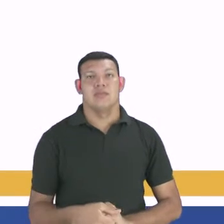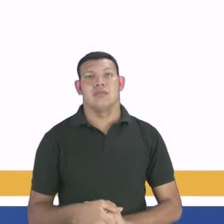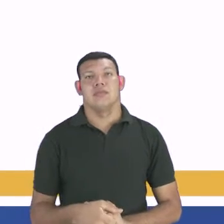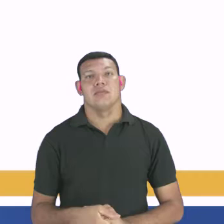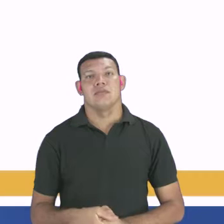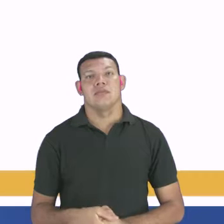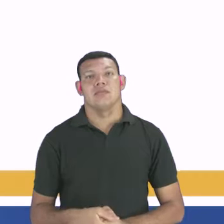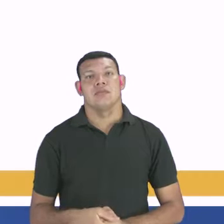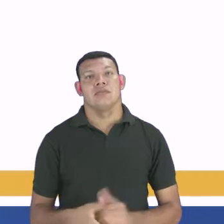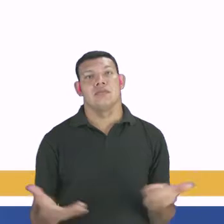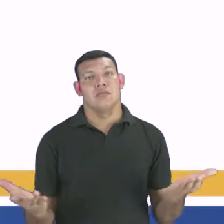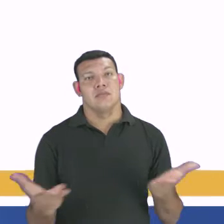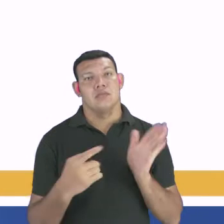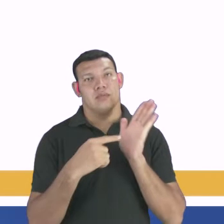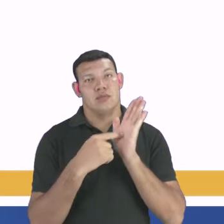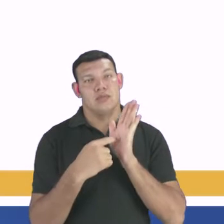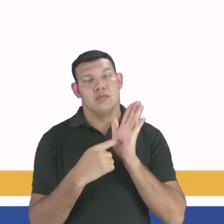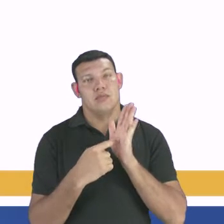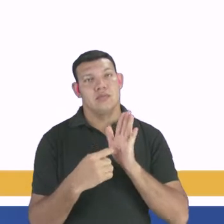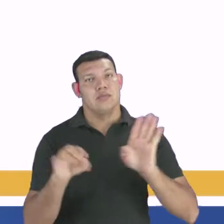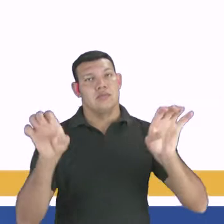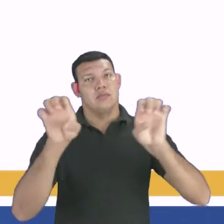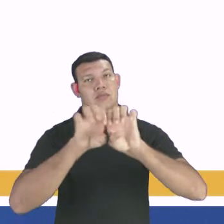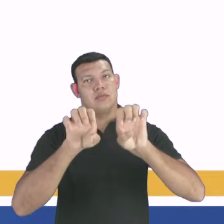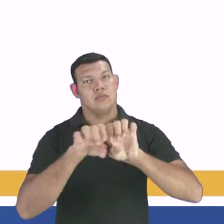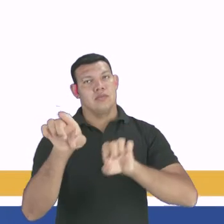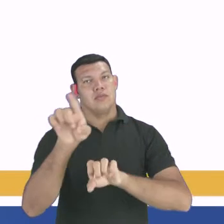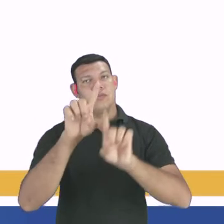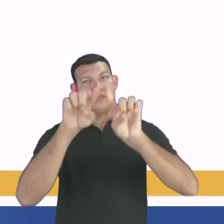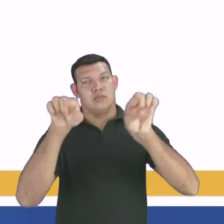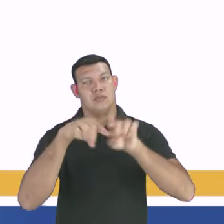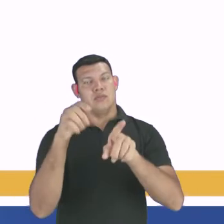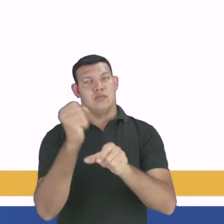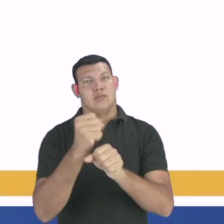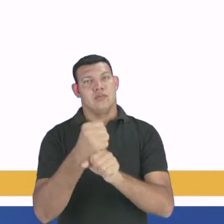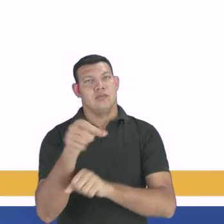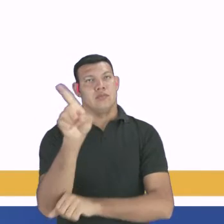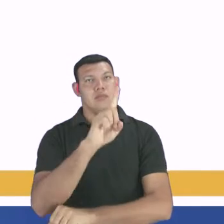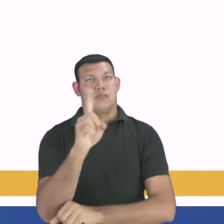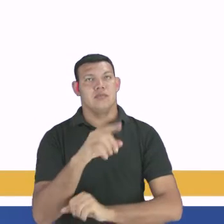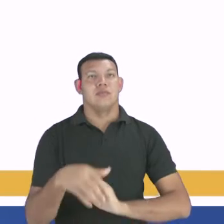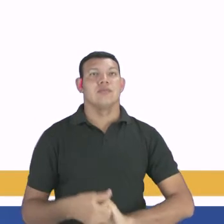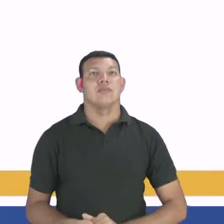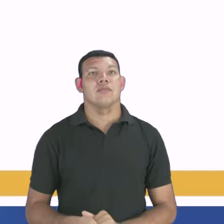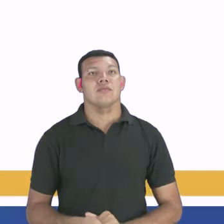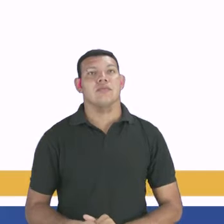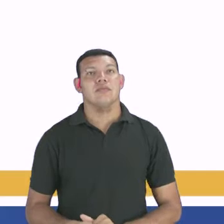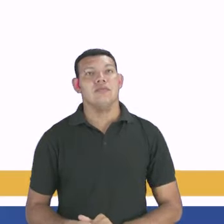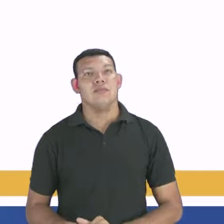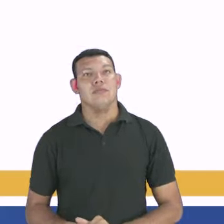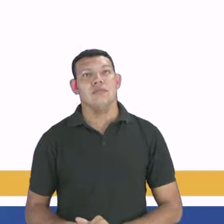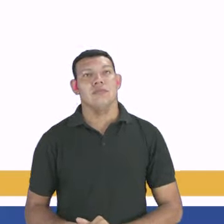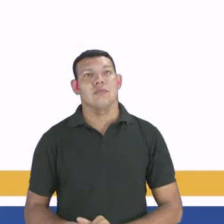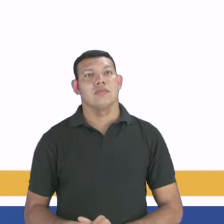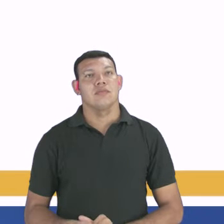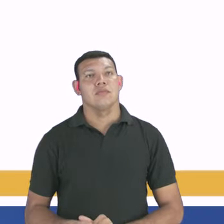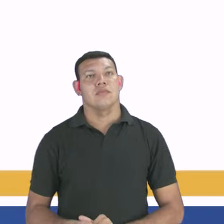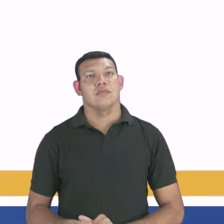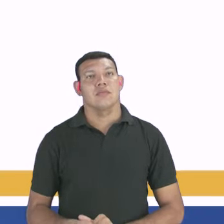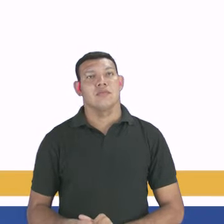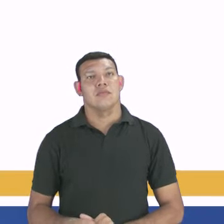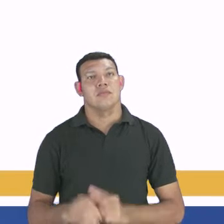em casa a gente vai dizer que ela não são equações trigonométrica e dizemos que R é uma